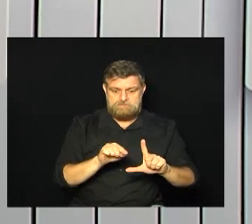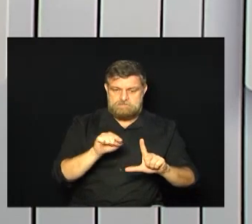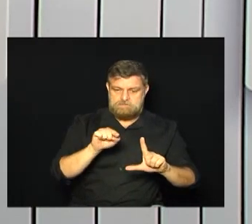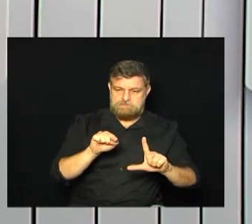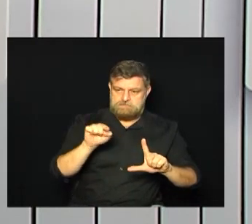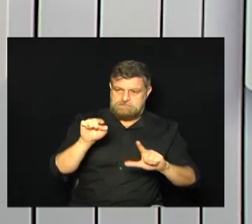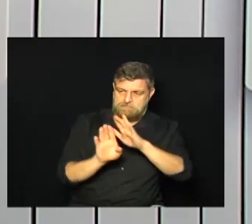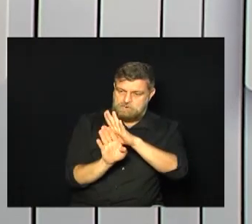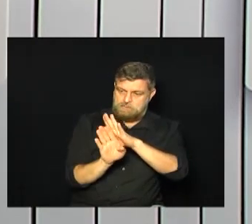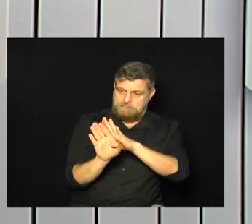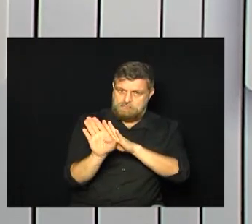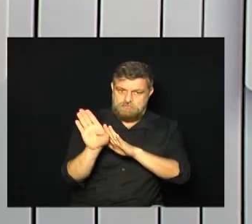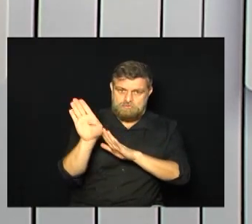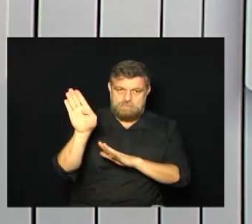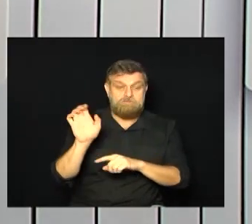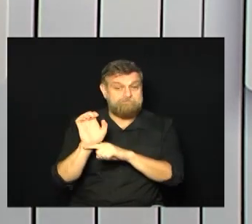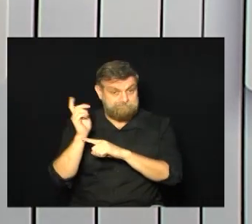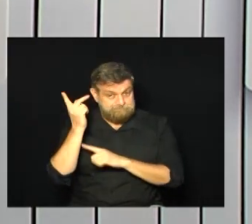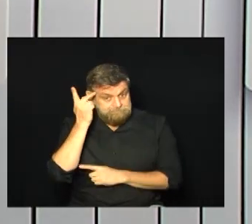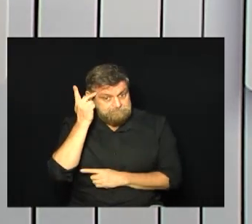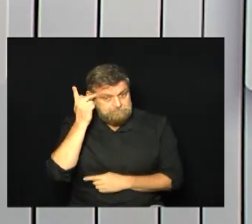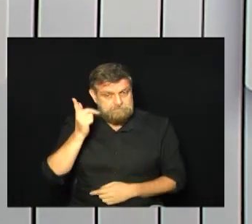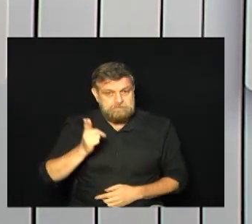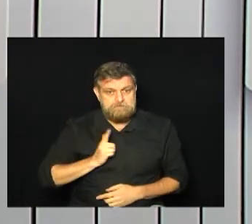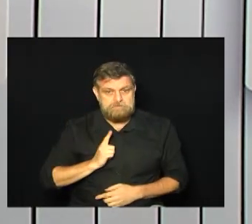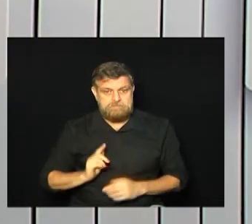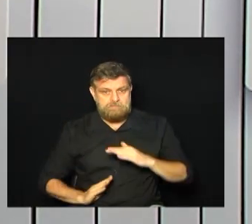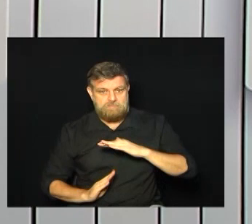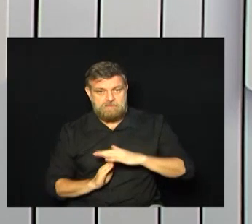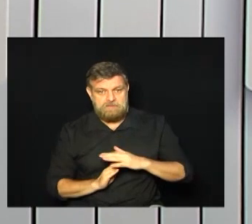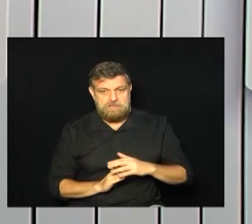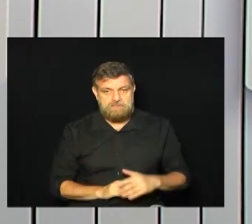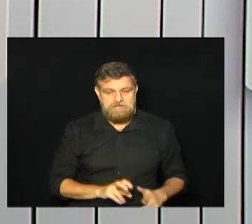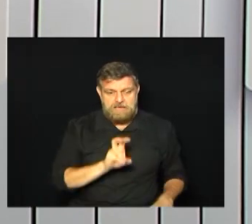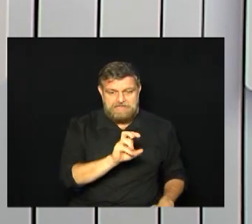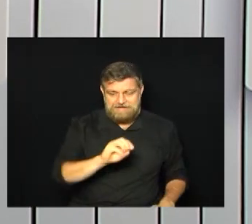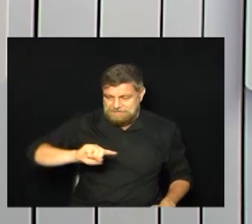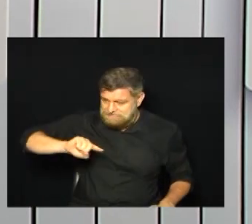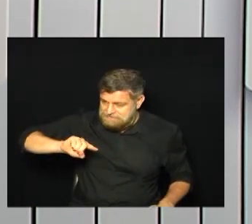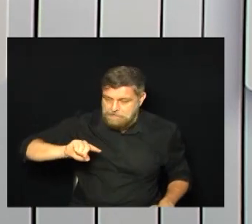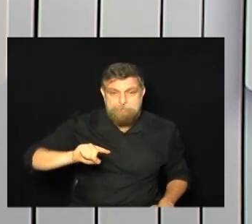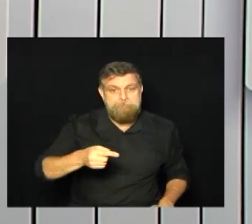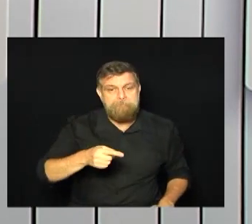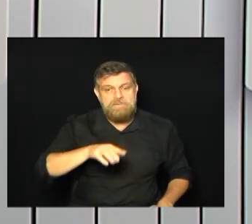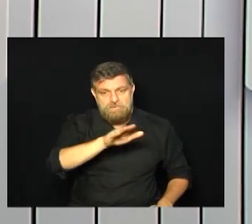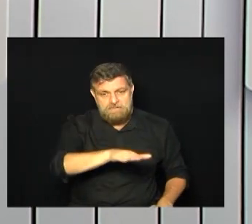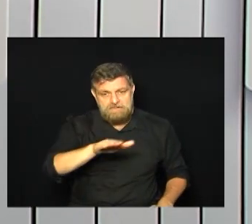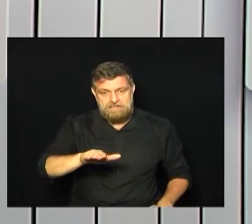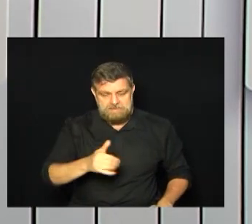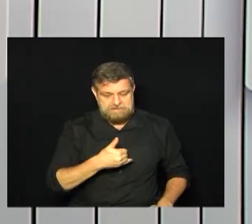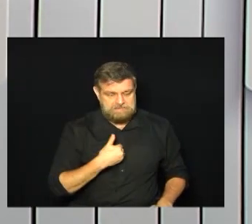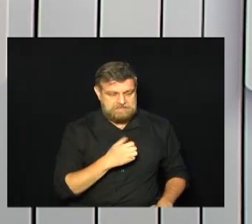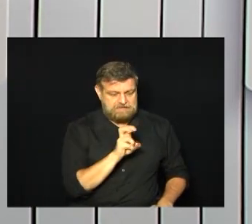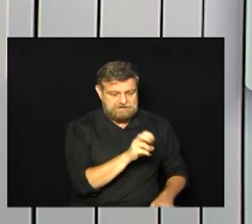todo o estado aqui de São Paulo. São Paulo atingiu 500 mil de crianças vacinadas na faixa etária entre 5 e